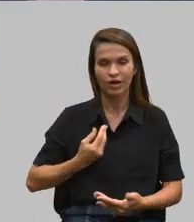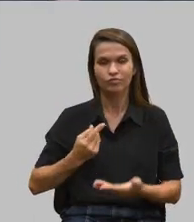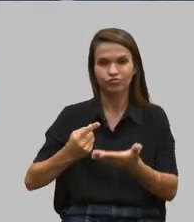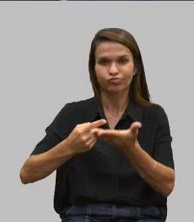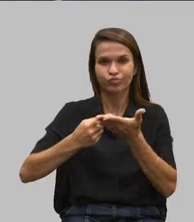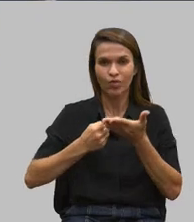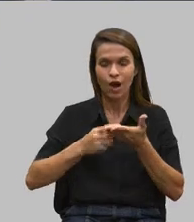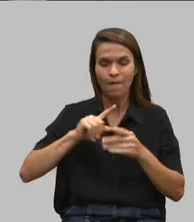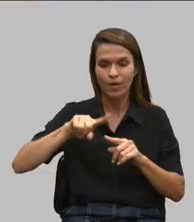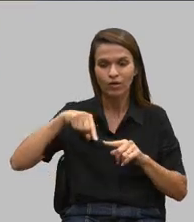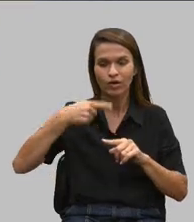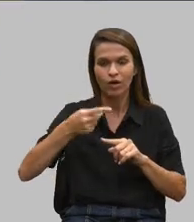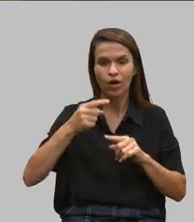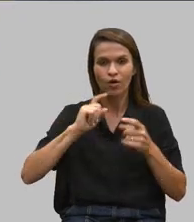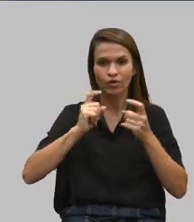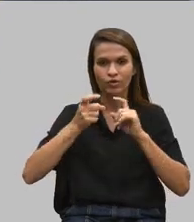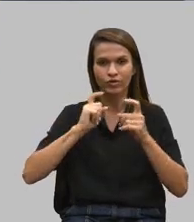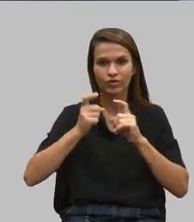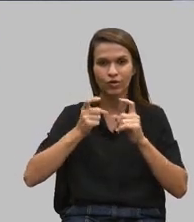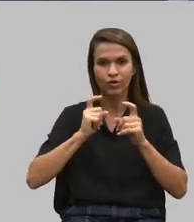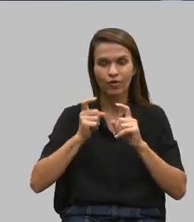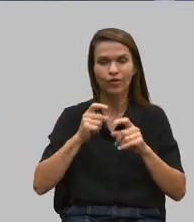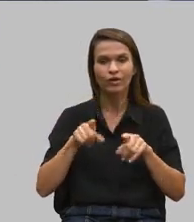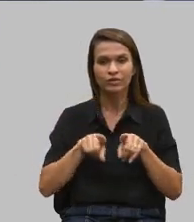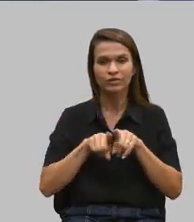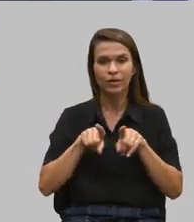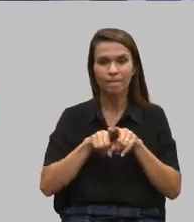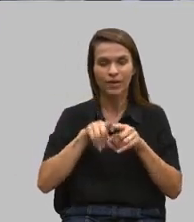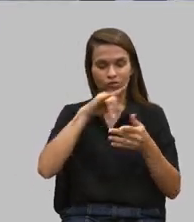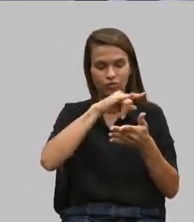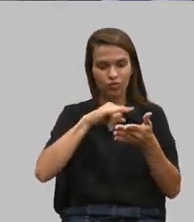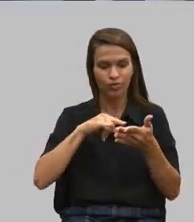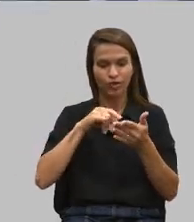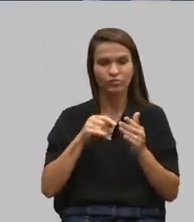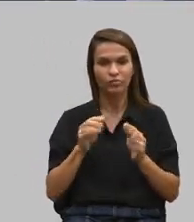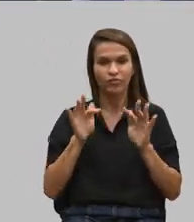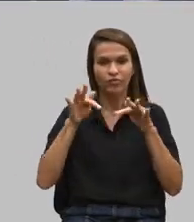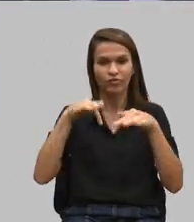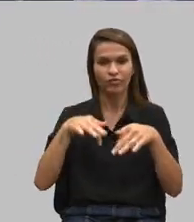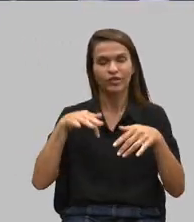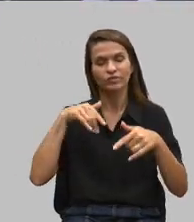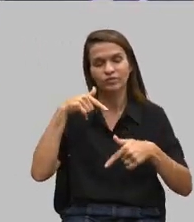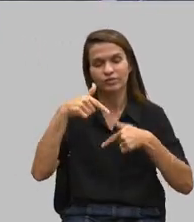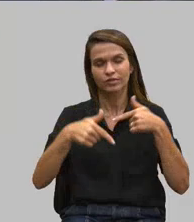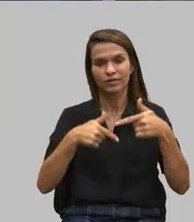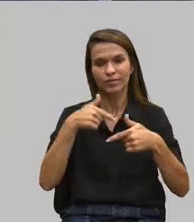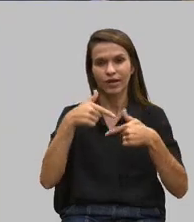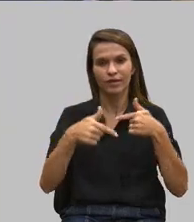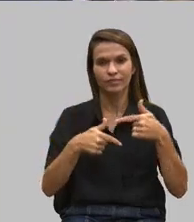próxima reunião ordinária determina a lavratura da ata e encerra os trabalhos